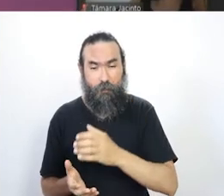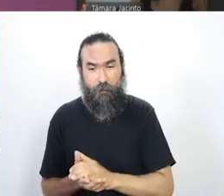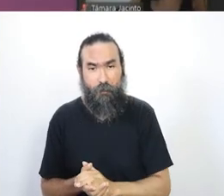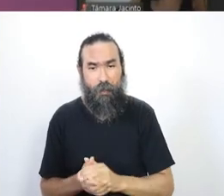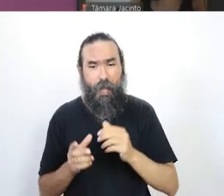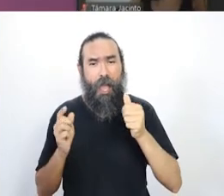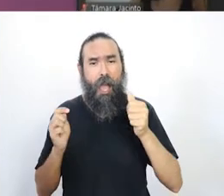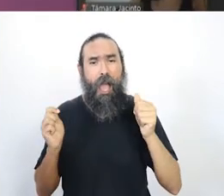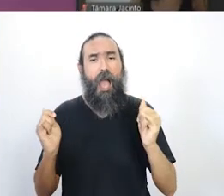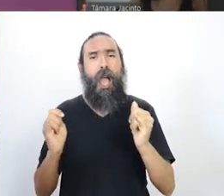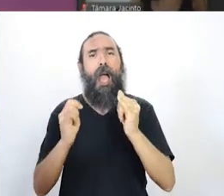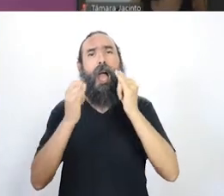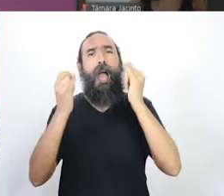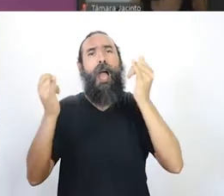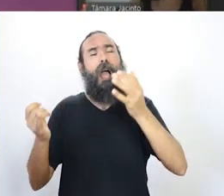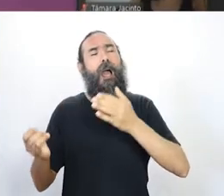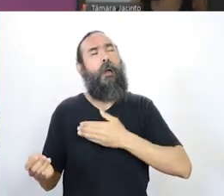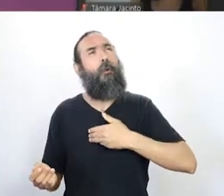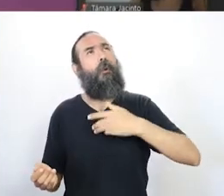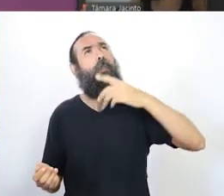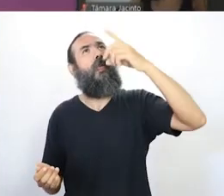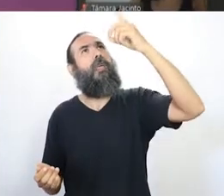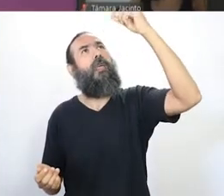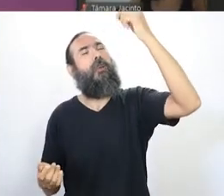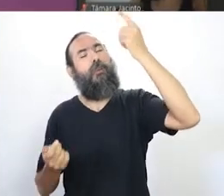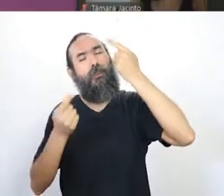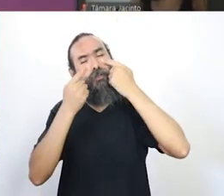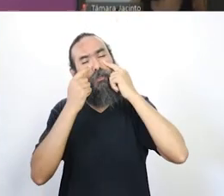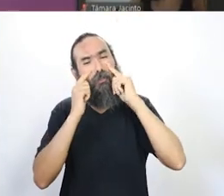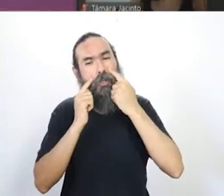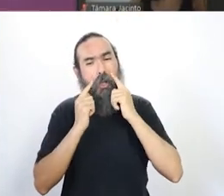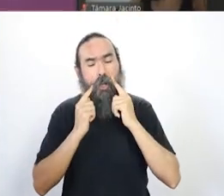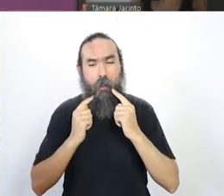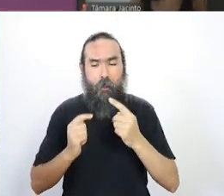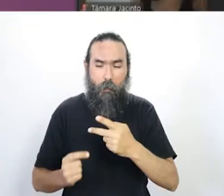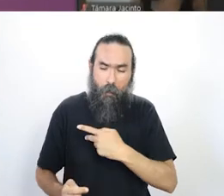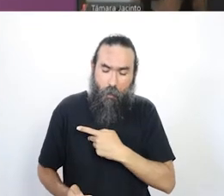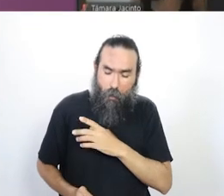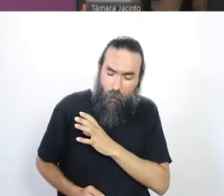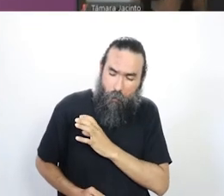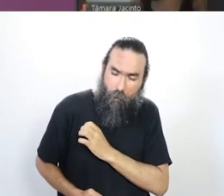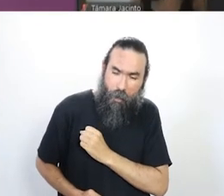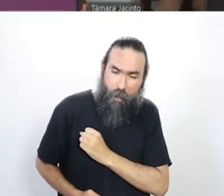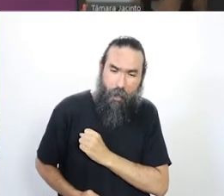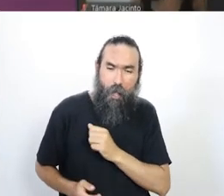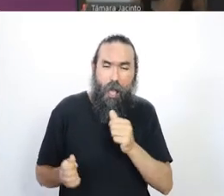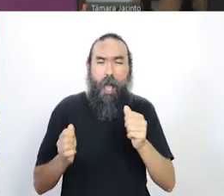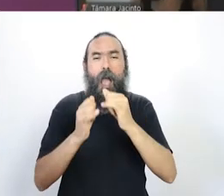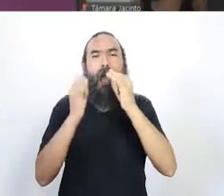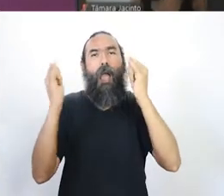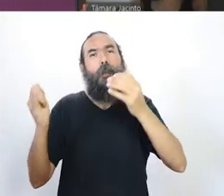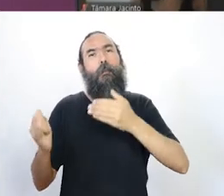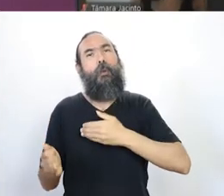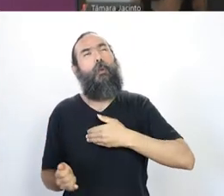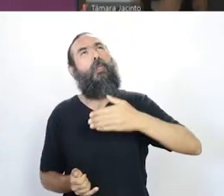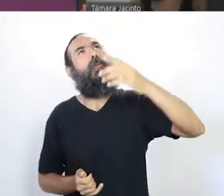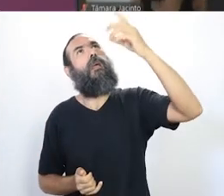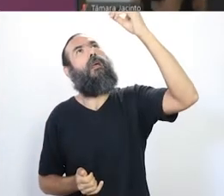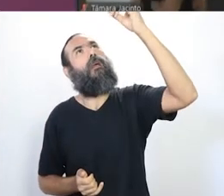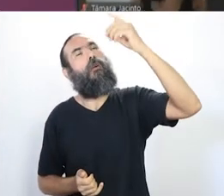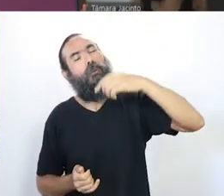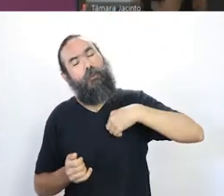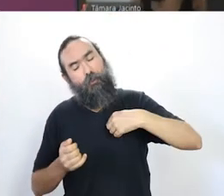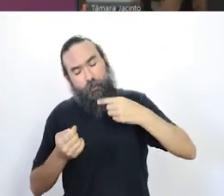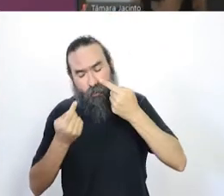Deus, choro os olhos do meu bem. Ai, meu Deus, choro os olhos